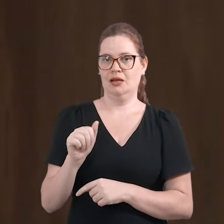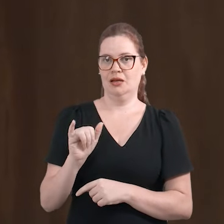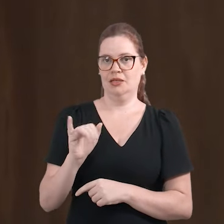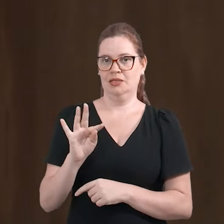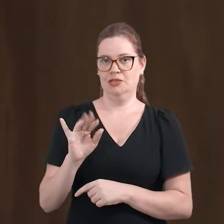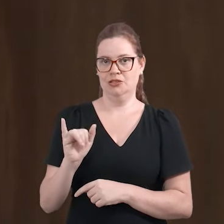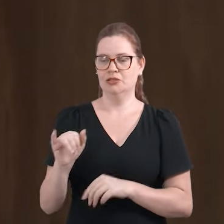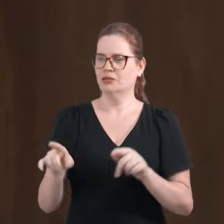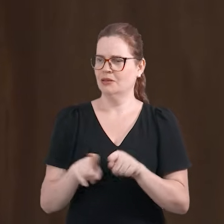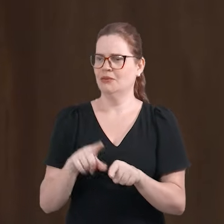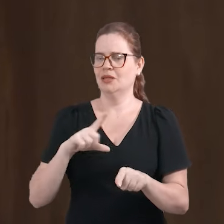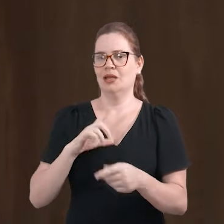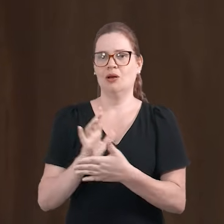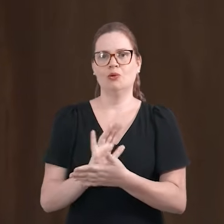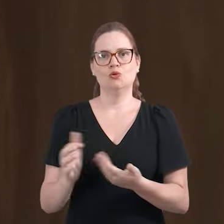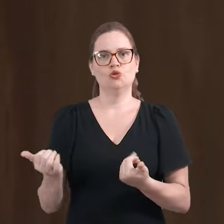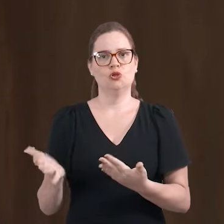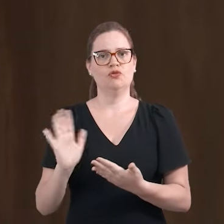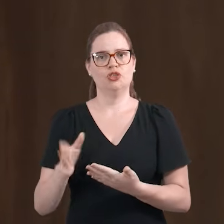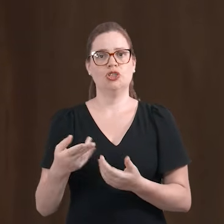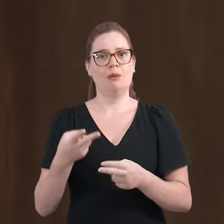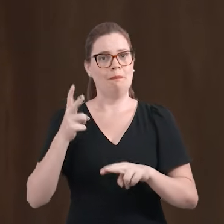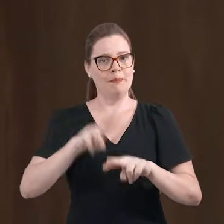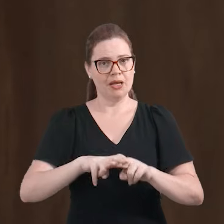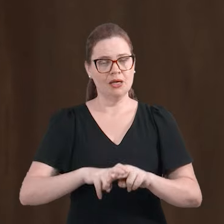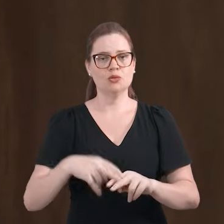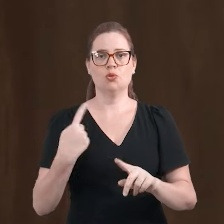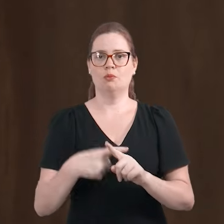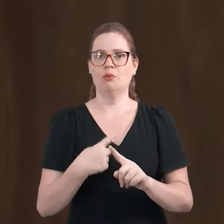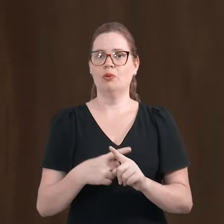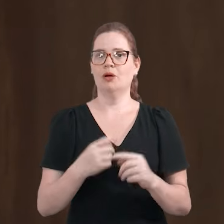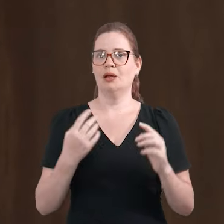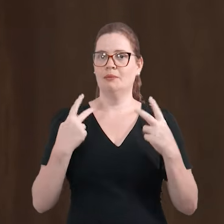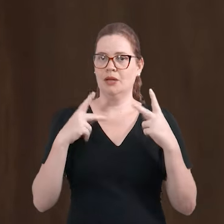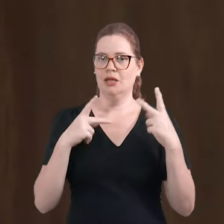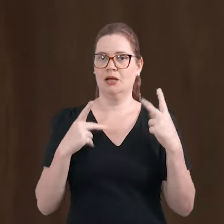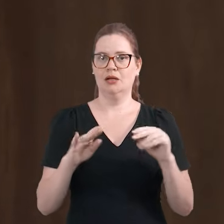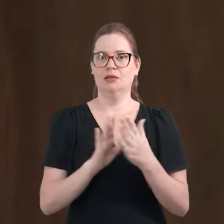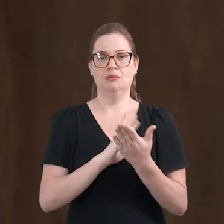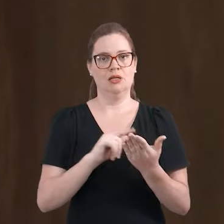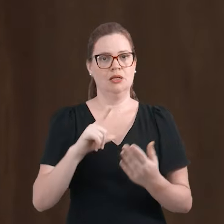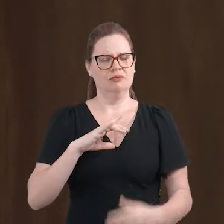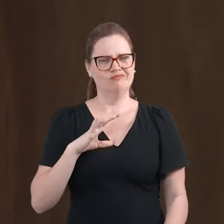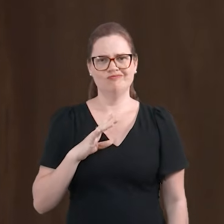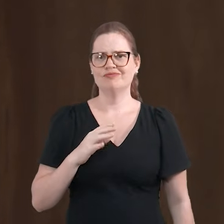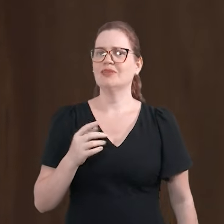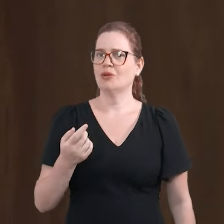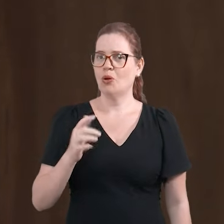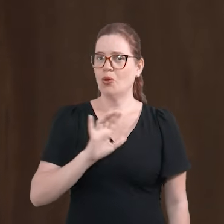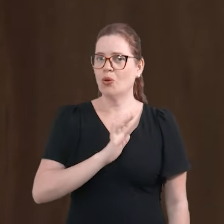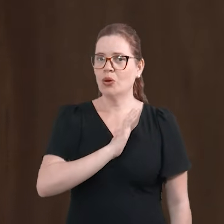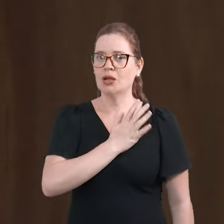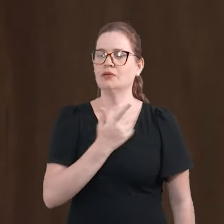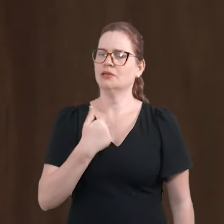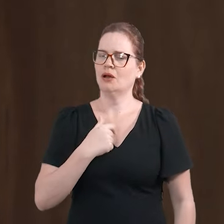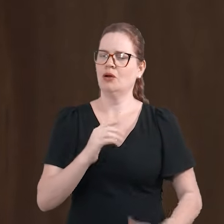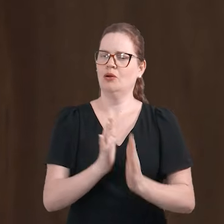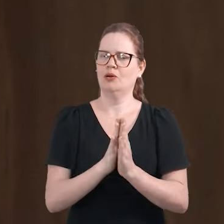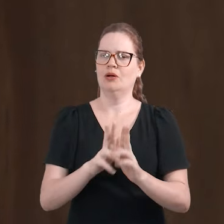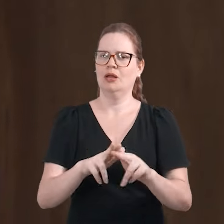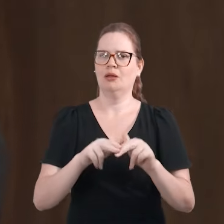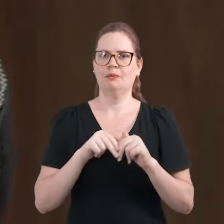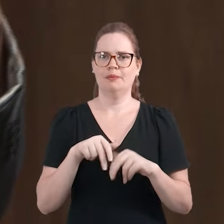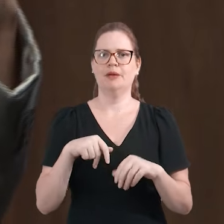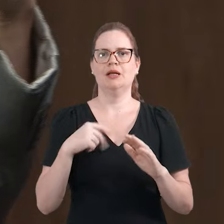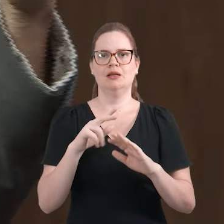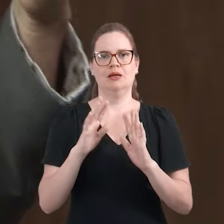jovens que foram presos, jovens até que sofreram afrontas terríveis. Ore pela obra na América Latina.